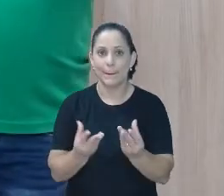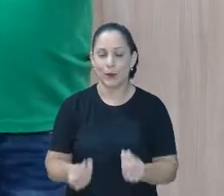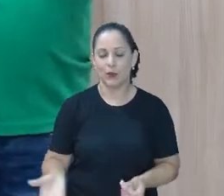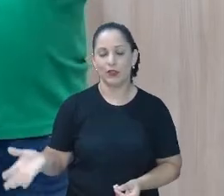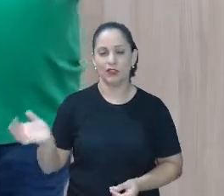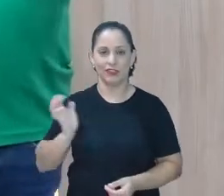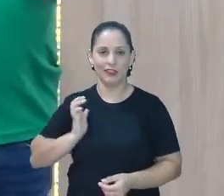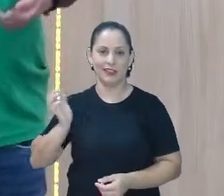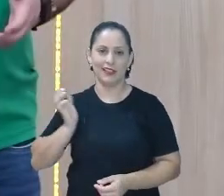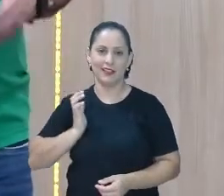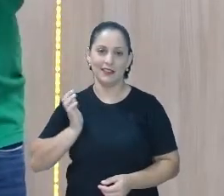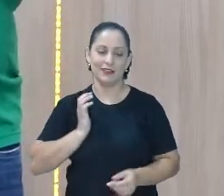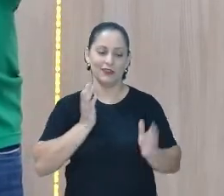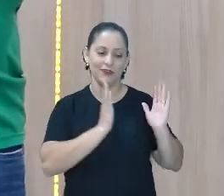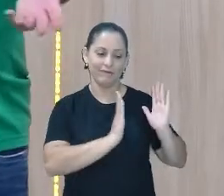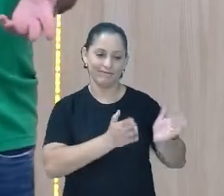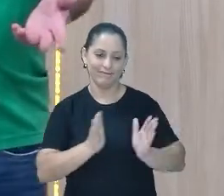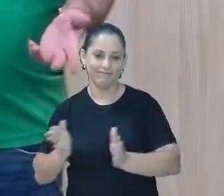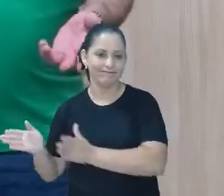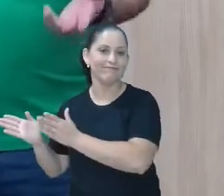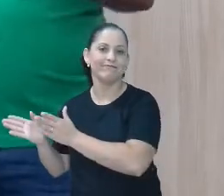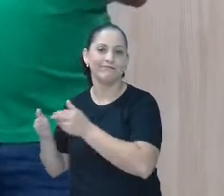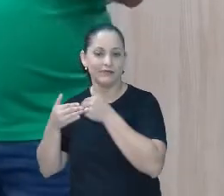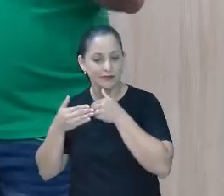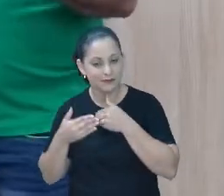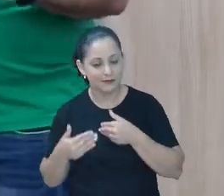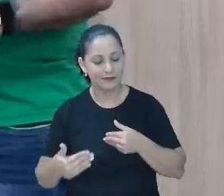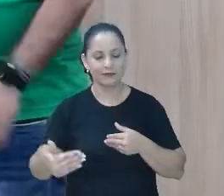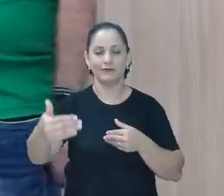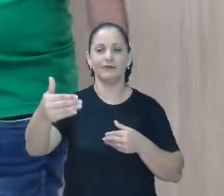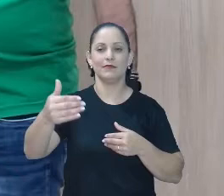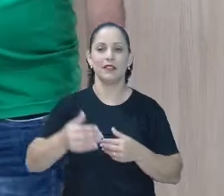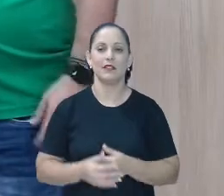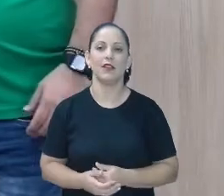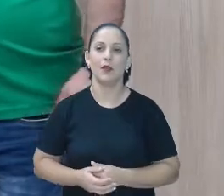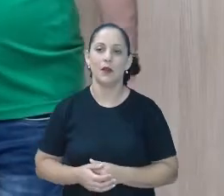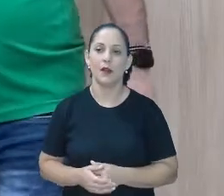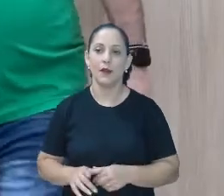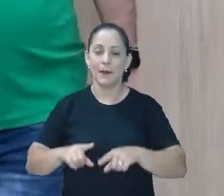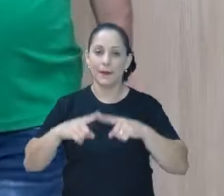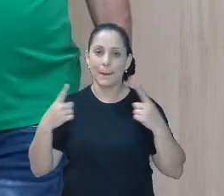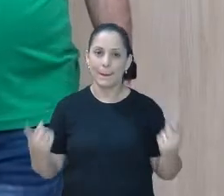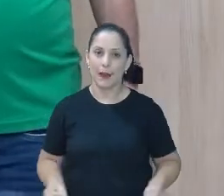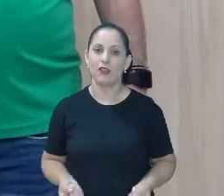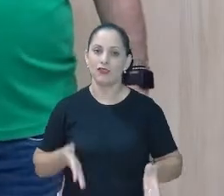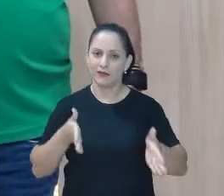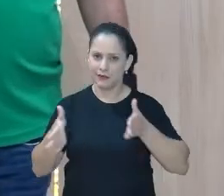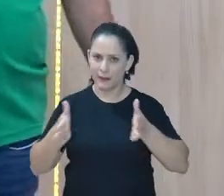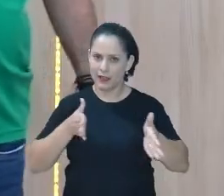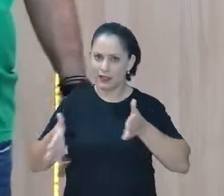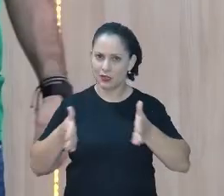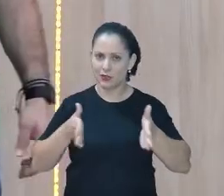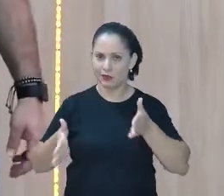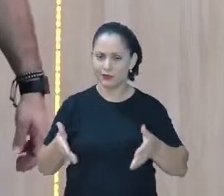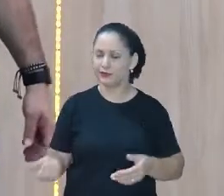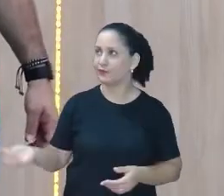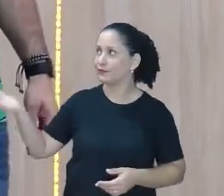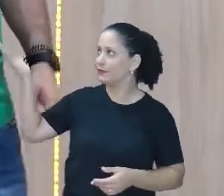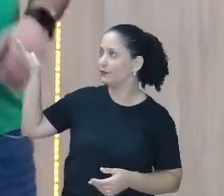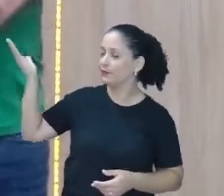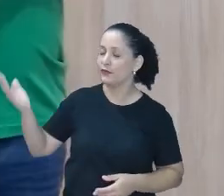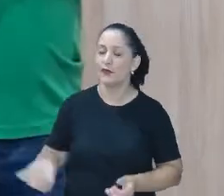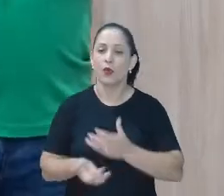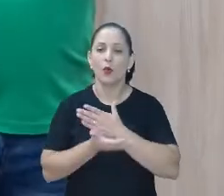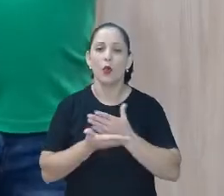né, em decorrência desse processo de expansão. Porém, nesse período, a gente vai observar também que